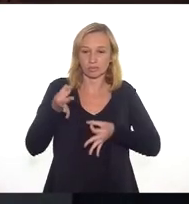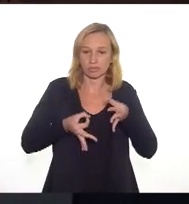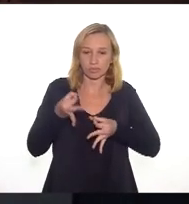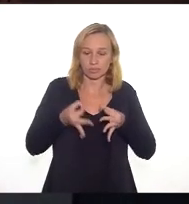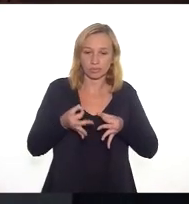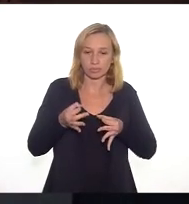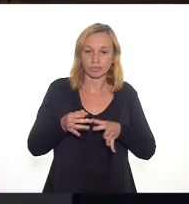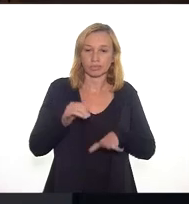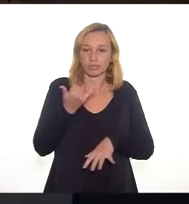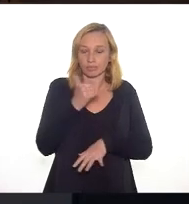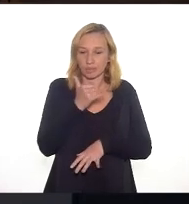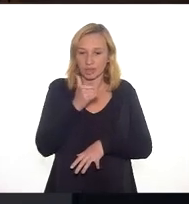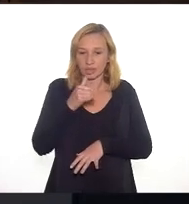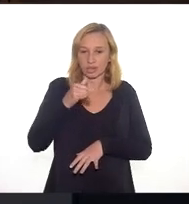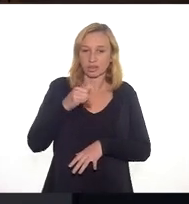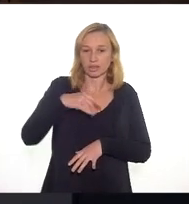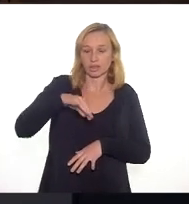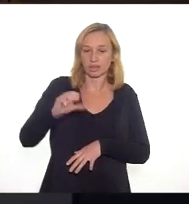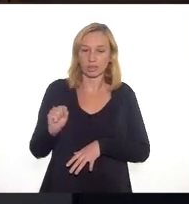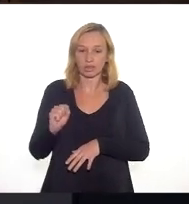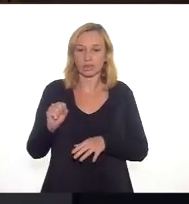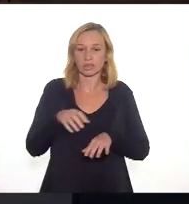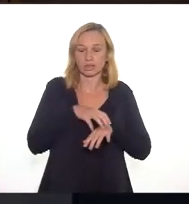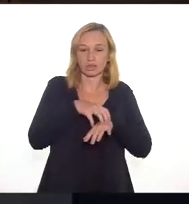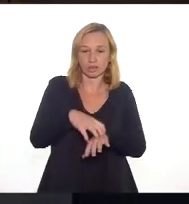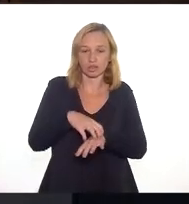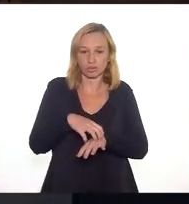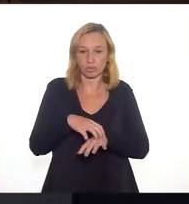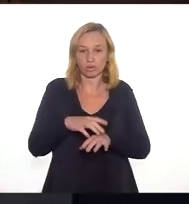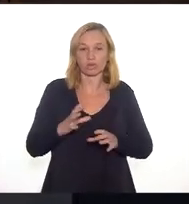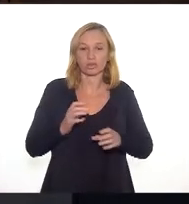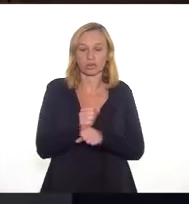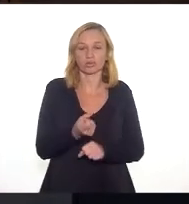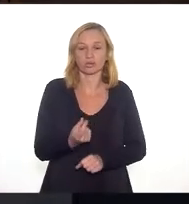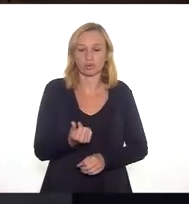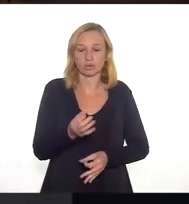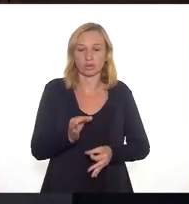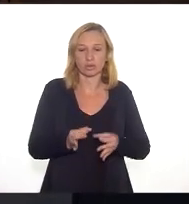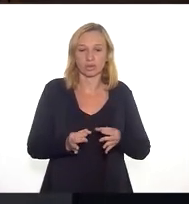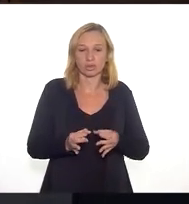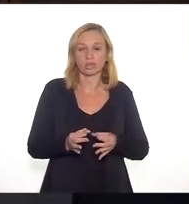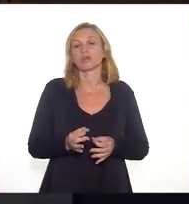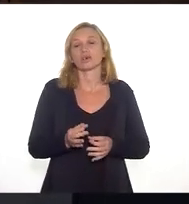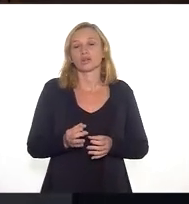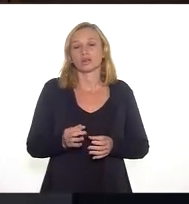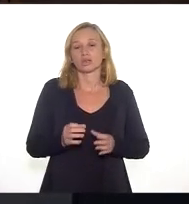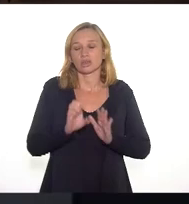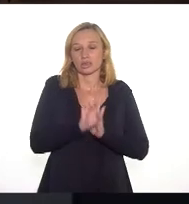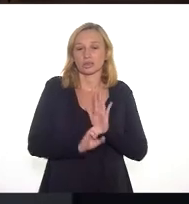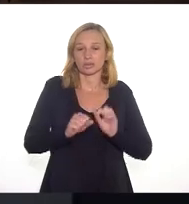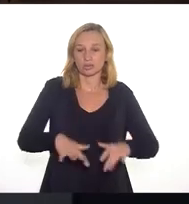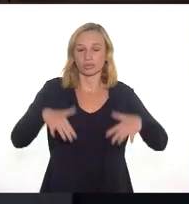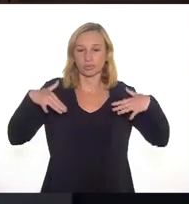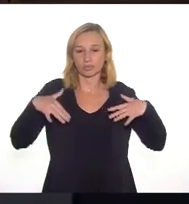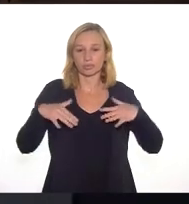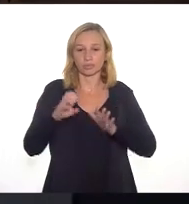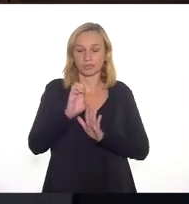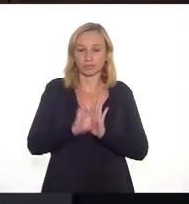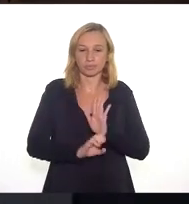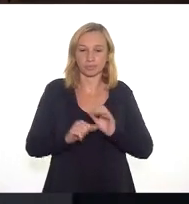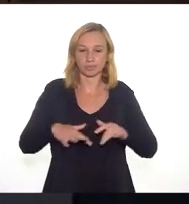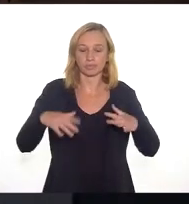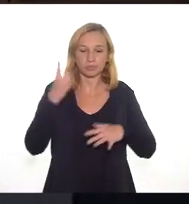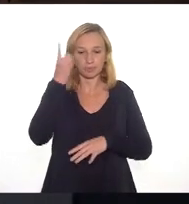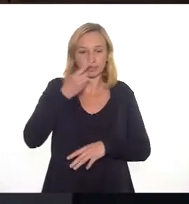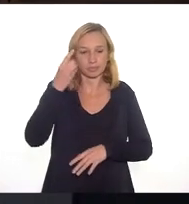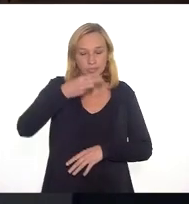Minas e Energia, Economia, Transporte, Tributação e Orçamento, às emendas de plenário. Deputado Márcio Pacheco,